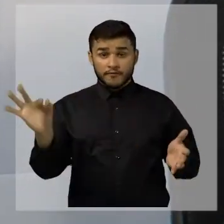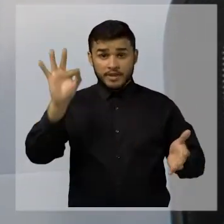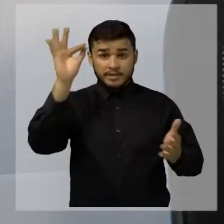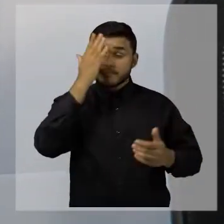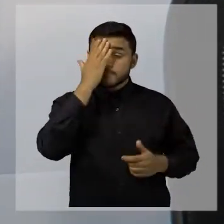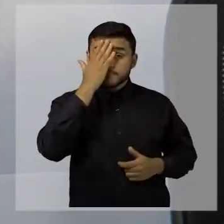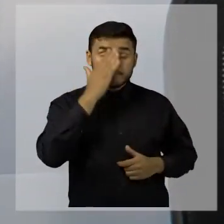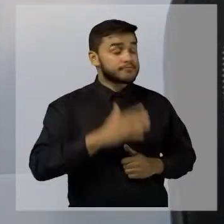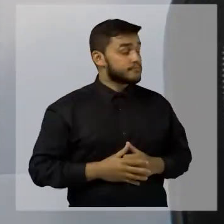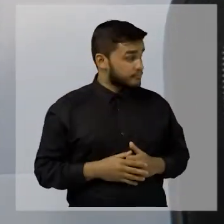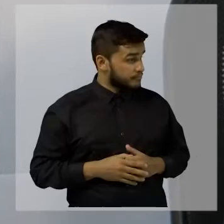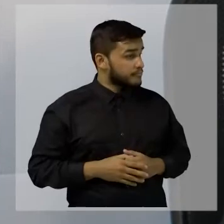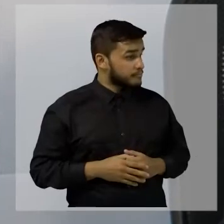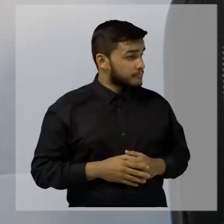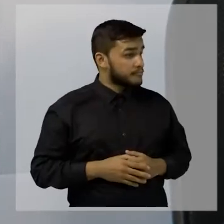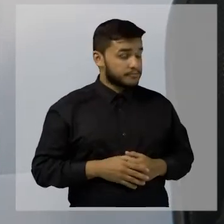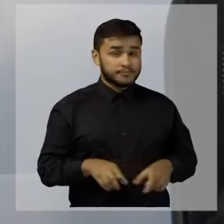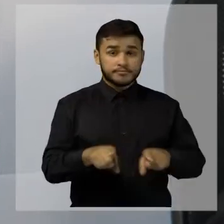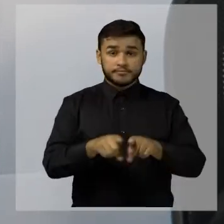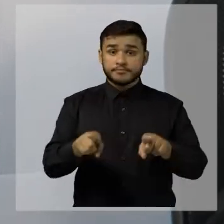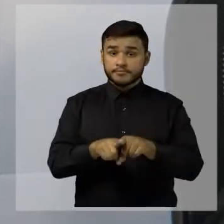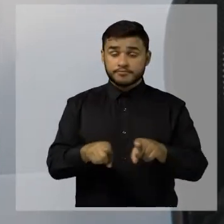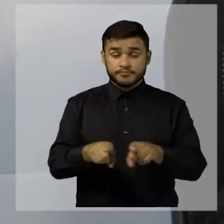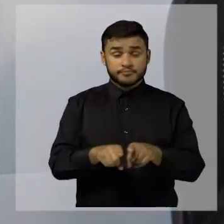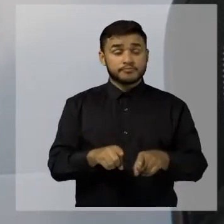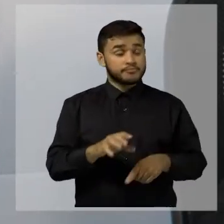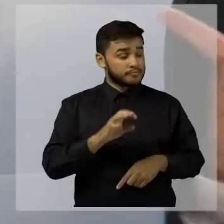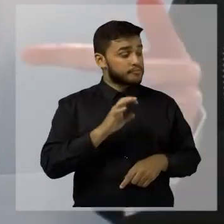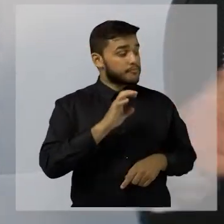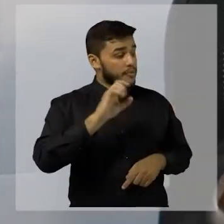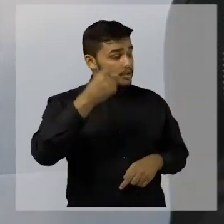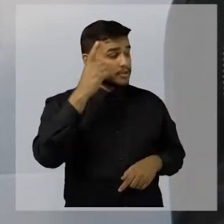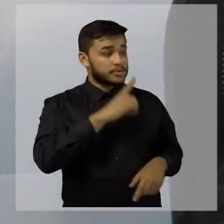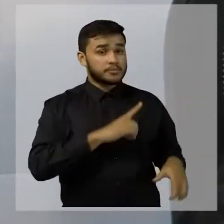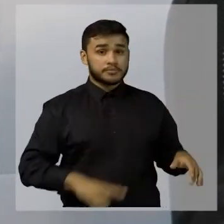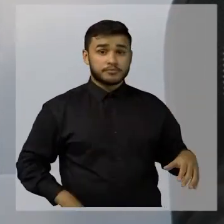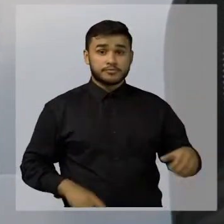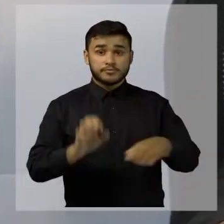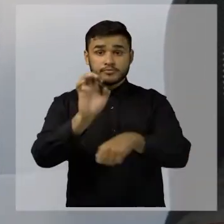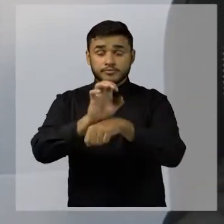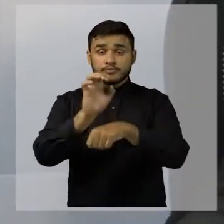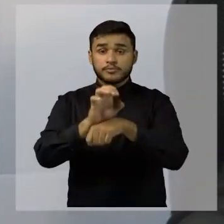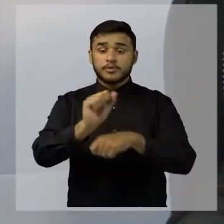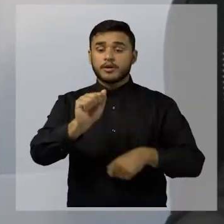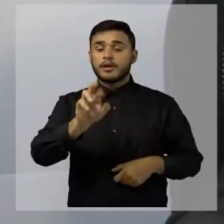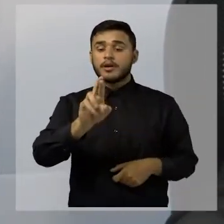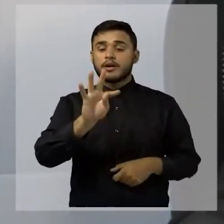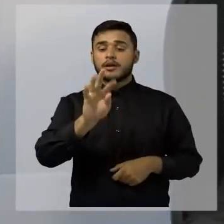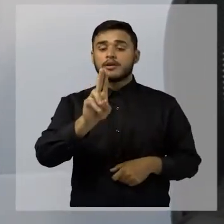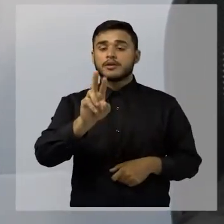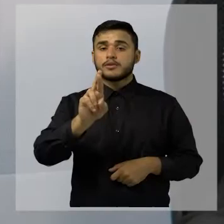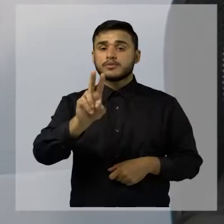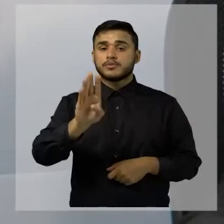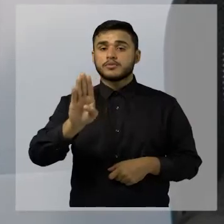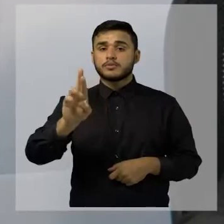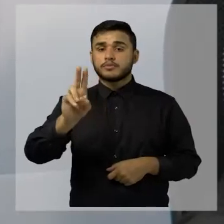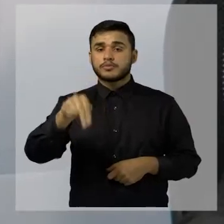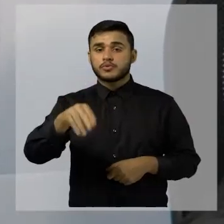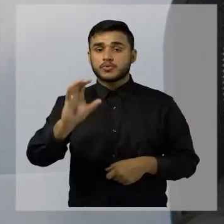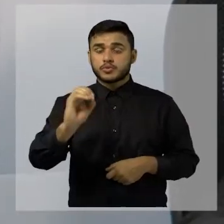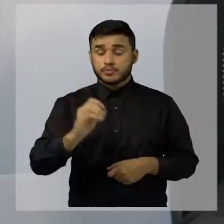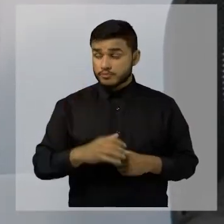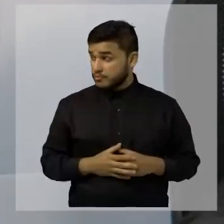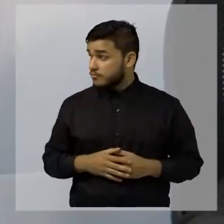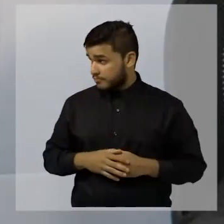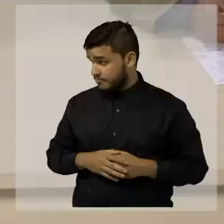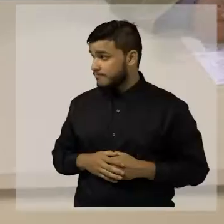Arthur Bruno, hoje secretário, quer dizer, porque o PT agora, com a perca do Acrísio, está numa situação difícil, não